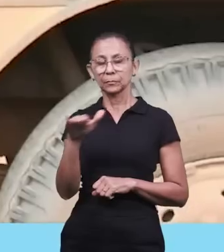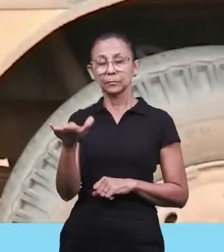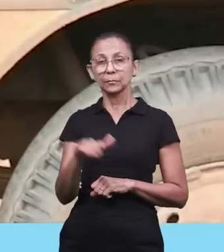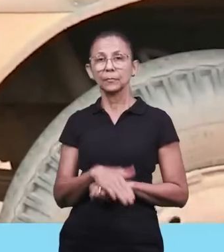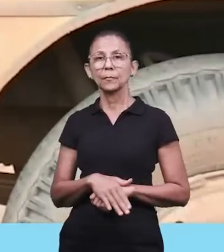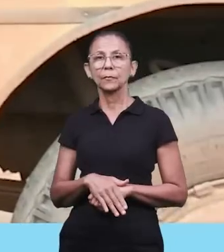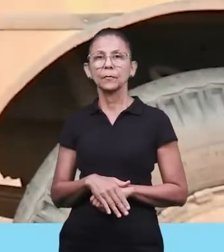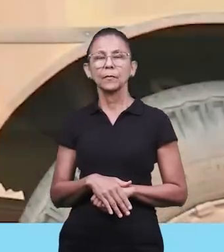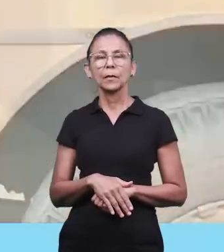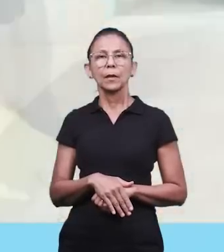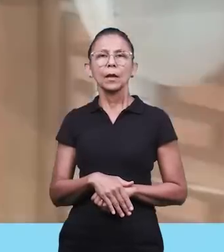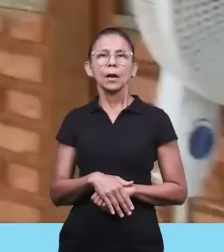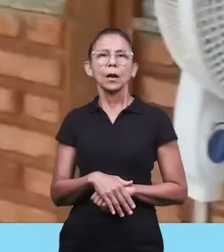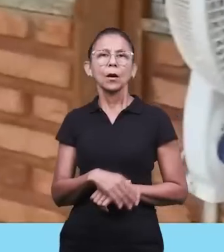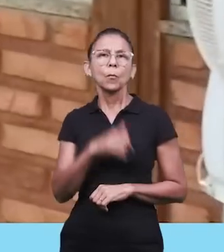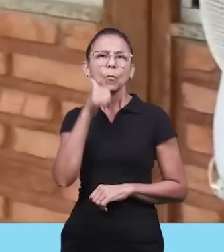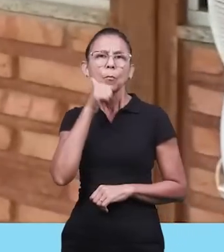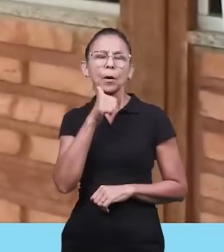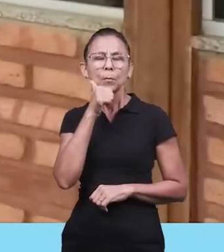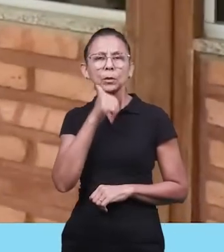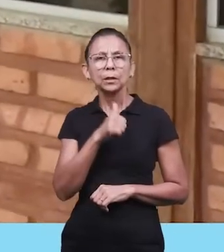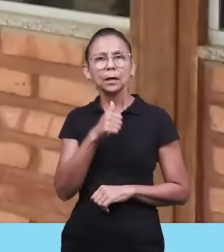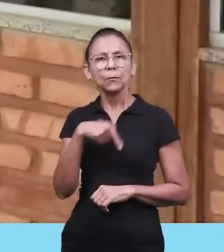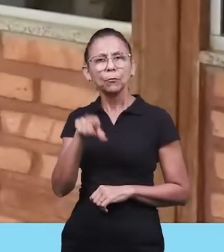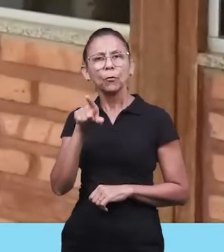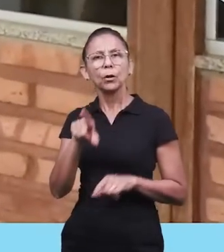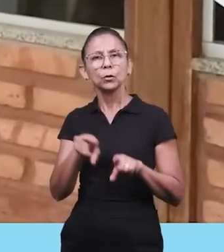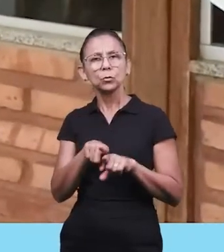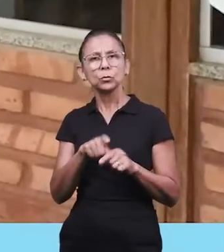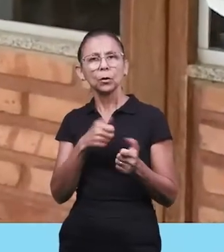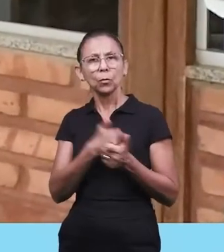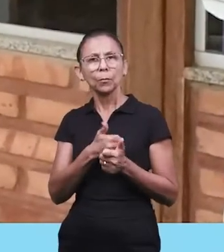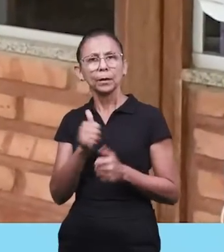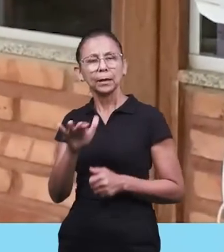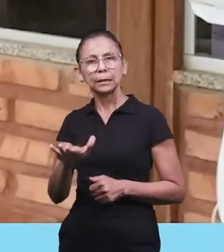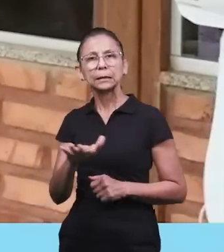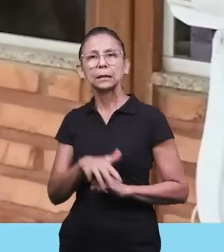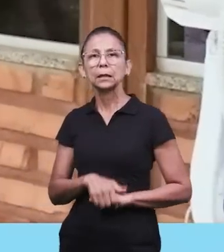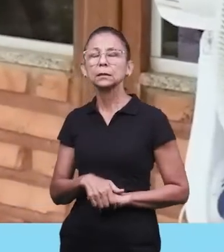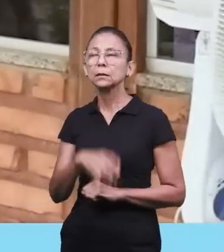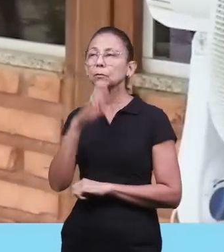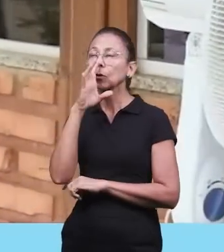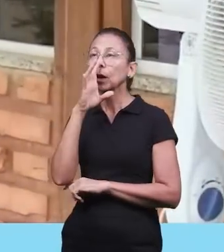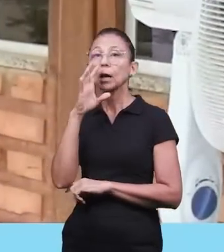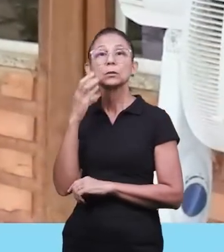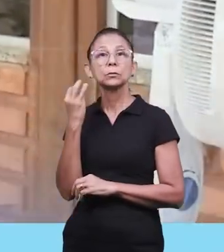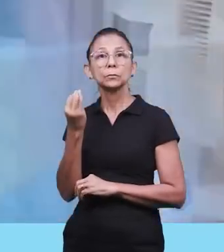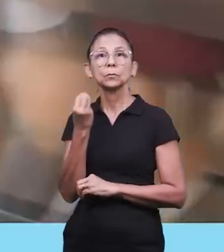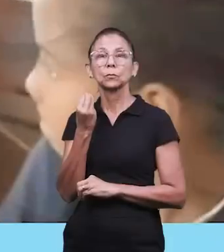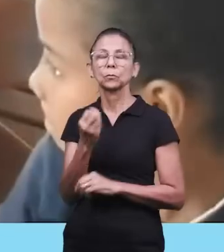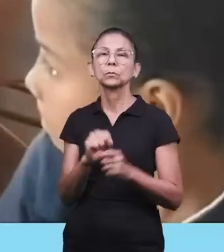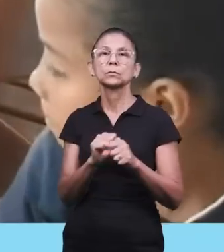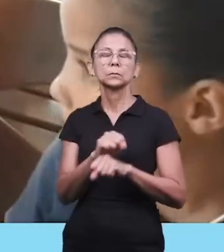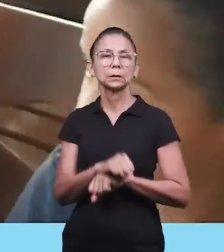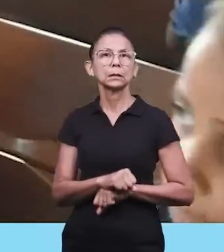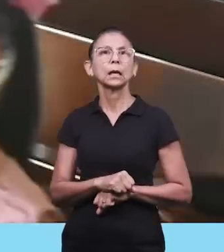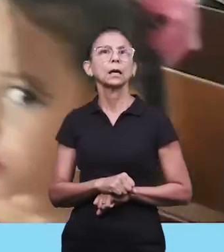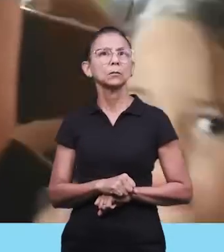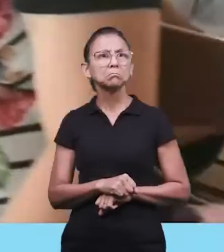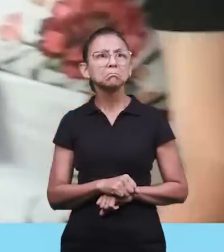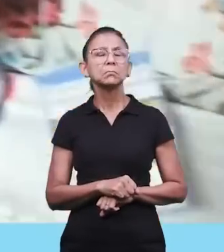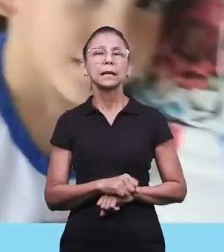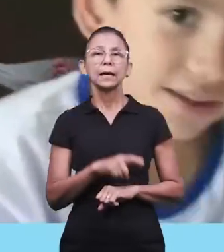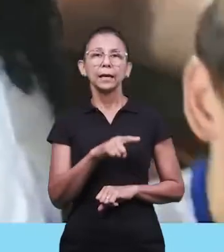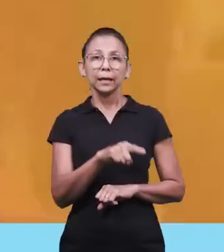ficou maravilhada com os louvores em aprender sobre a importância de louvarmos ao Senhor. foi feito a ela o convite para participar do culto. E ela falou que vai